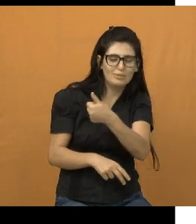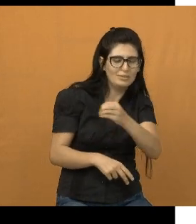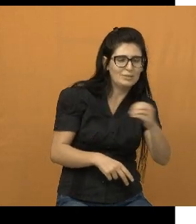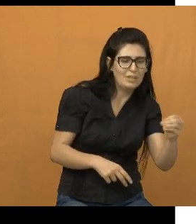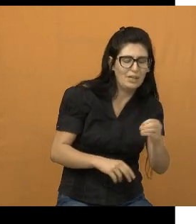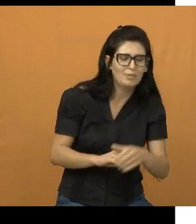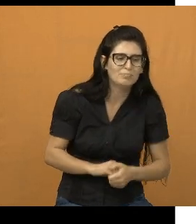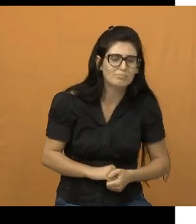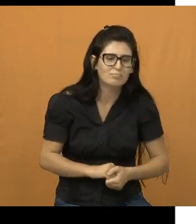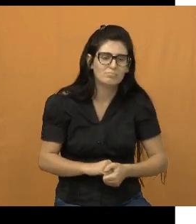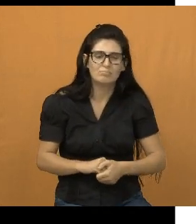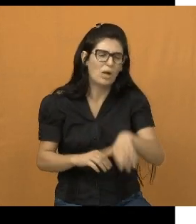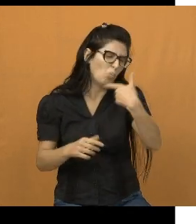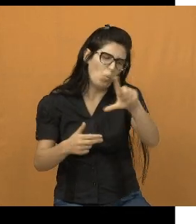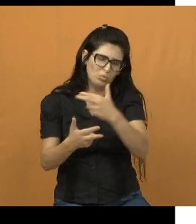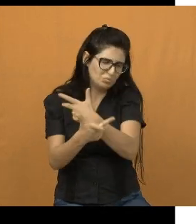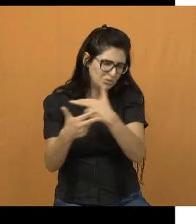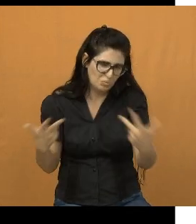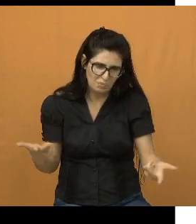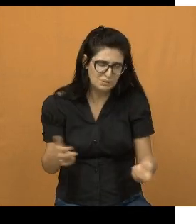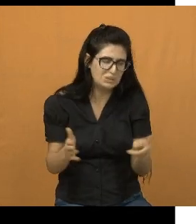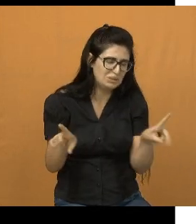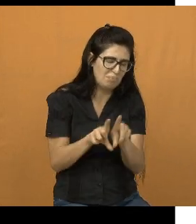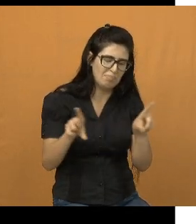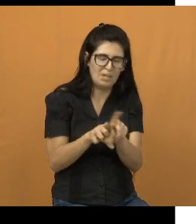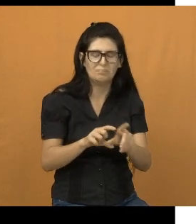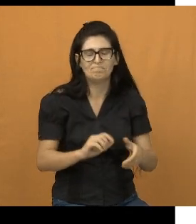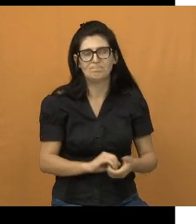não se incorporam nesses 2 aí.